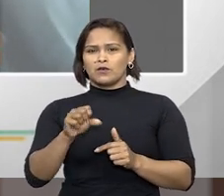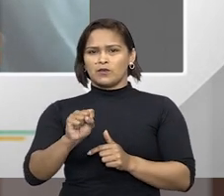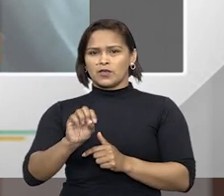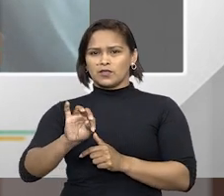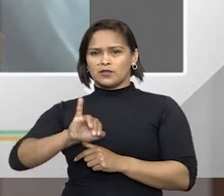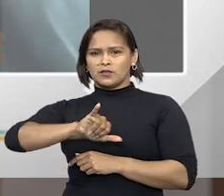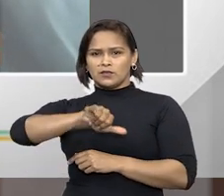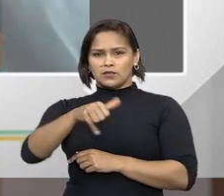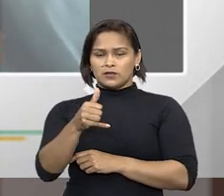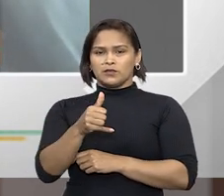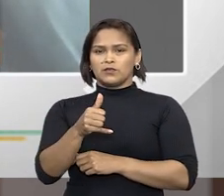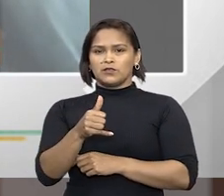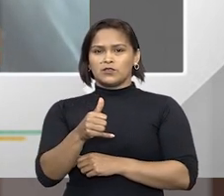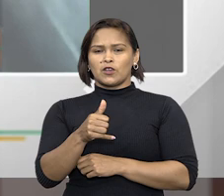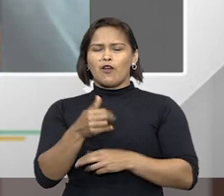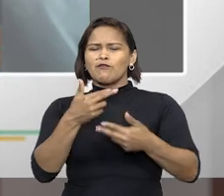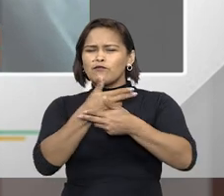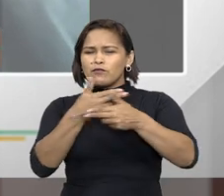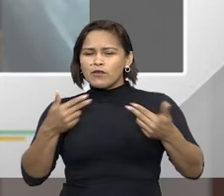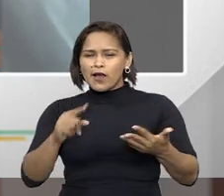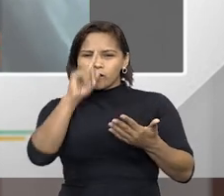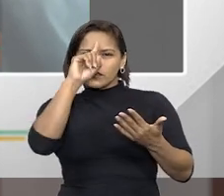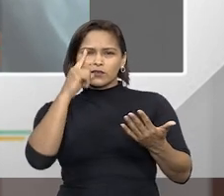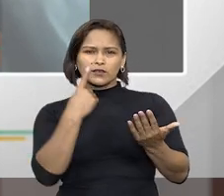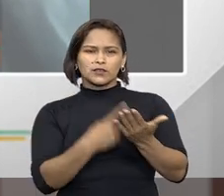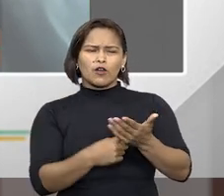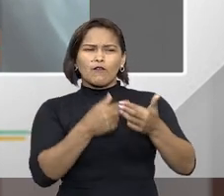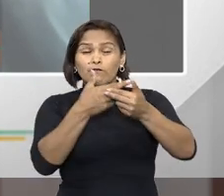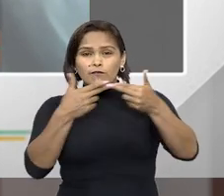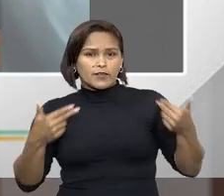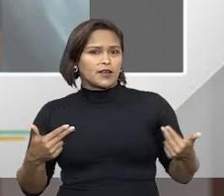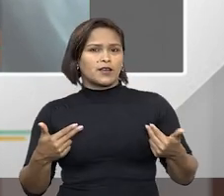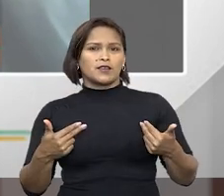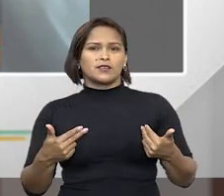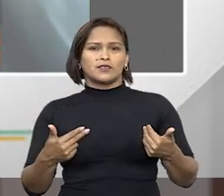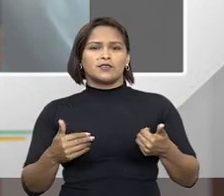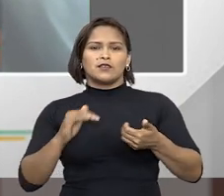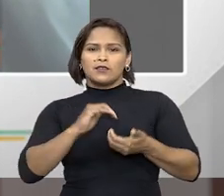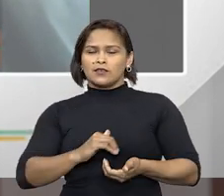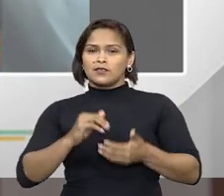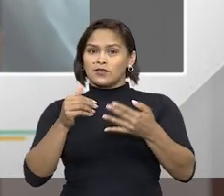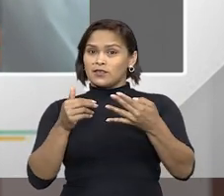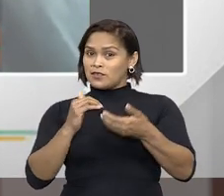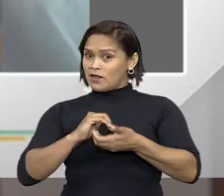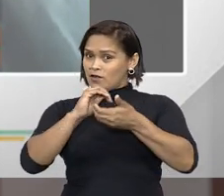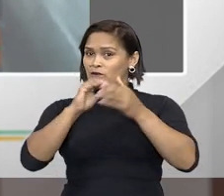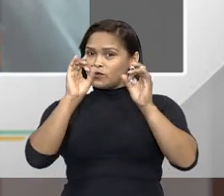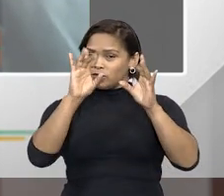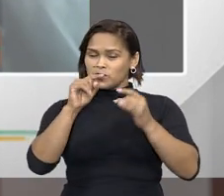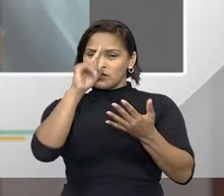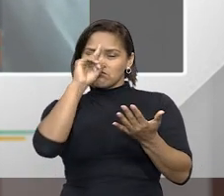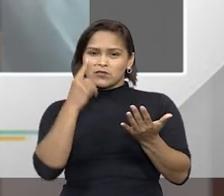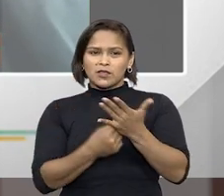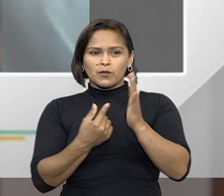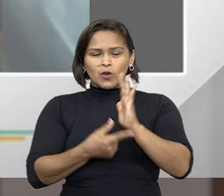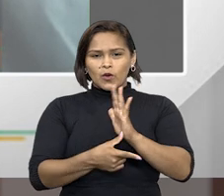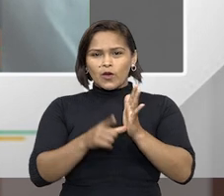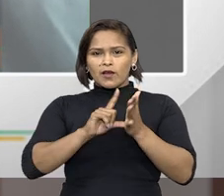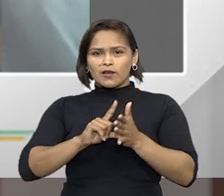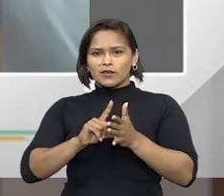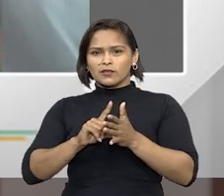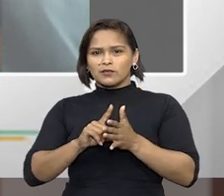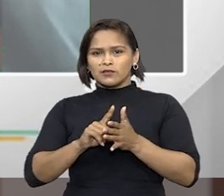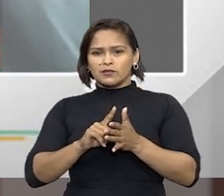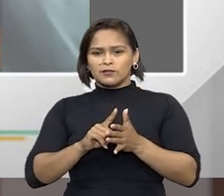por várias decisões da Corte Especial, determinou que antes de